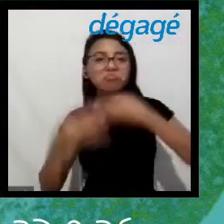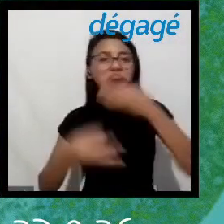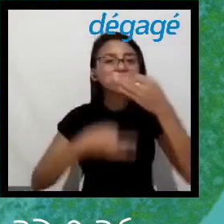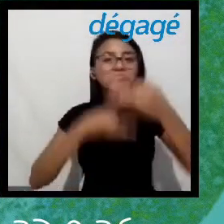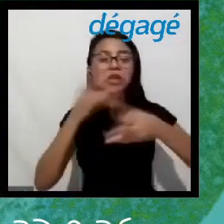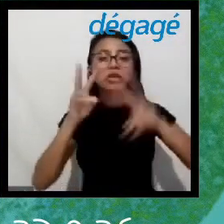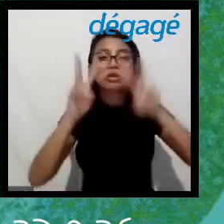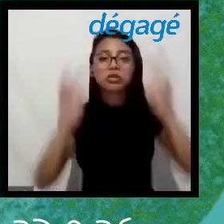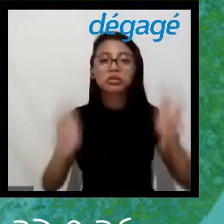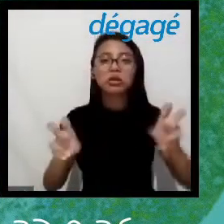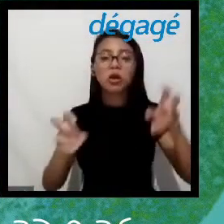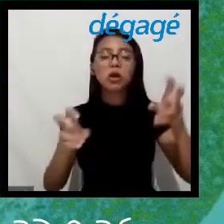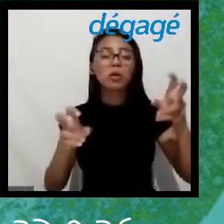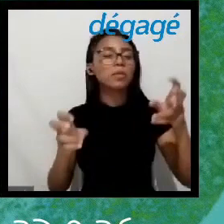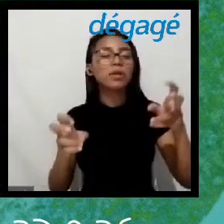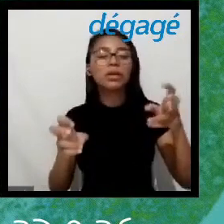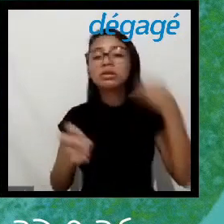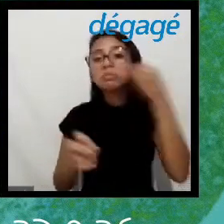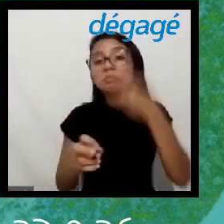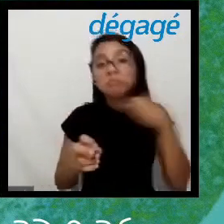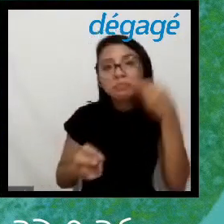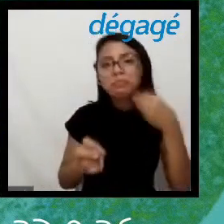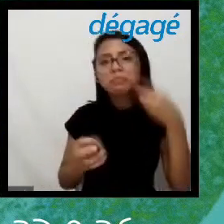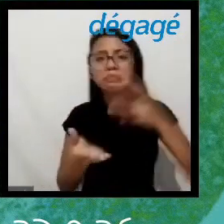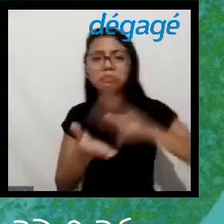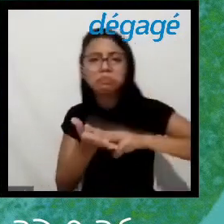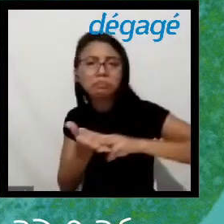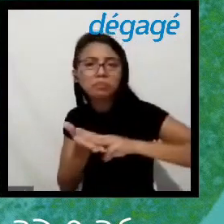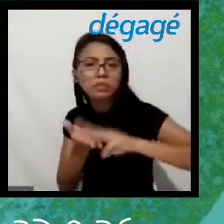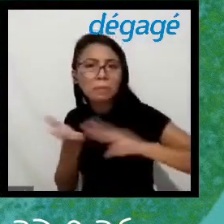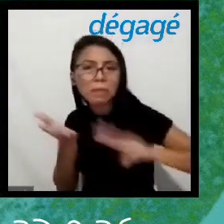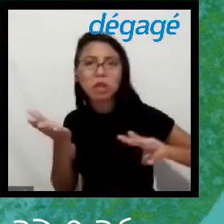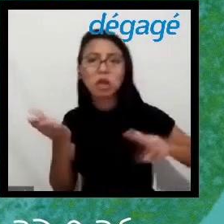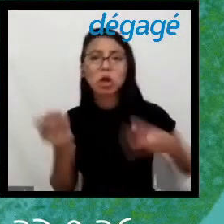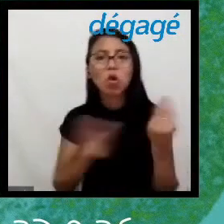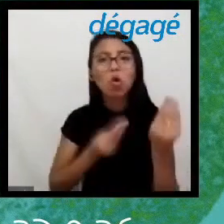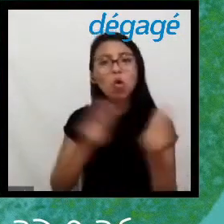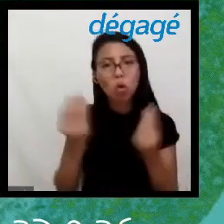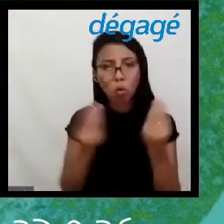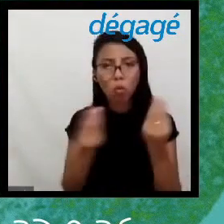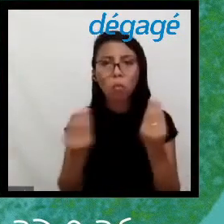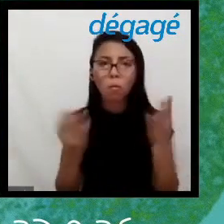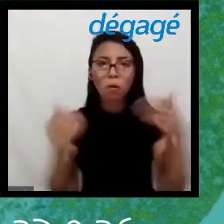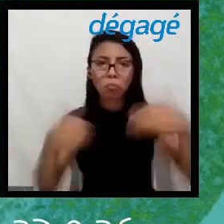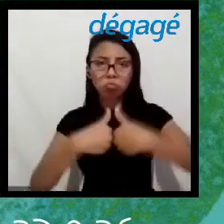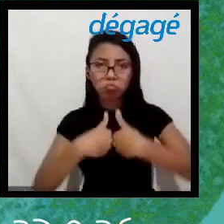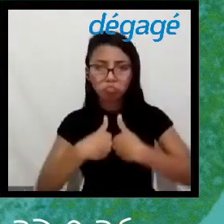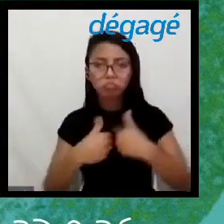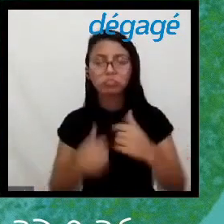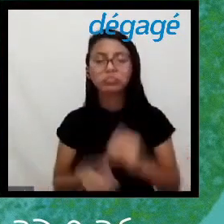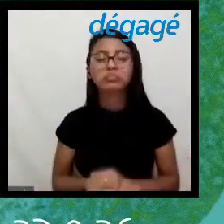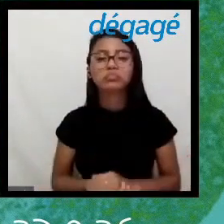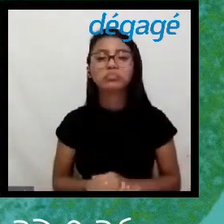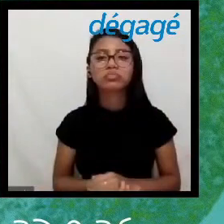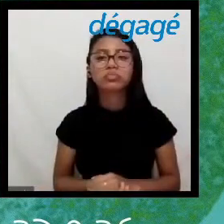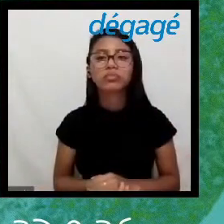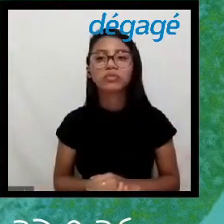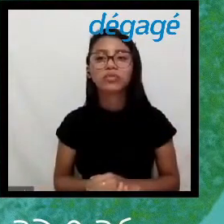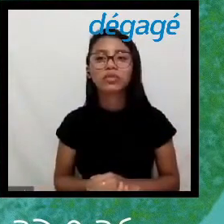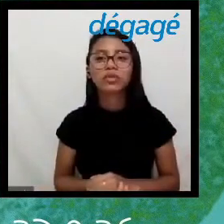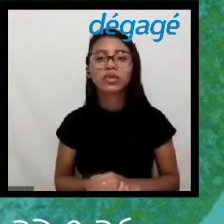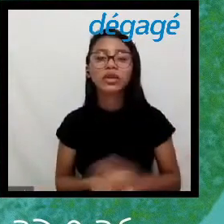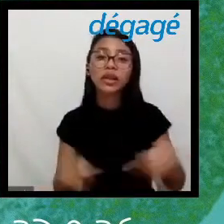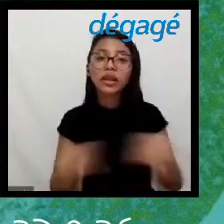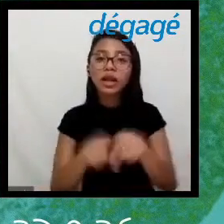perspectivas. Reunimos profissionais que tenham como guia o encontro entre autismos e